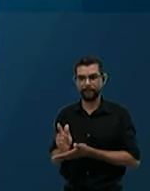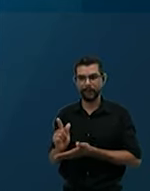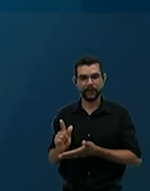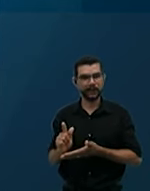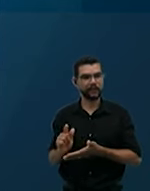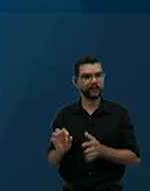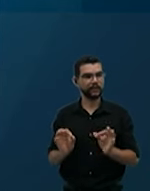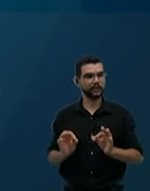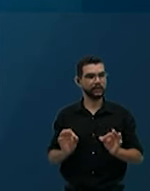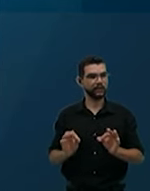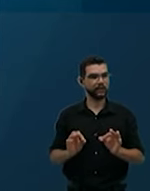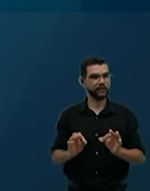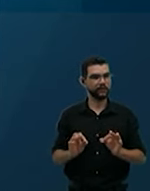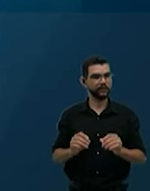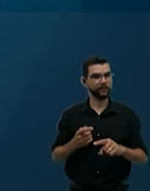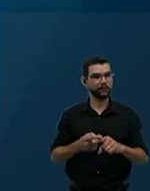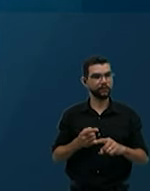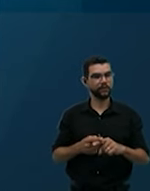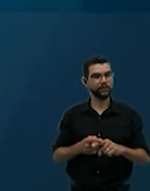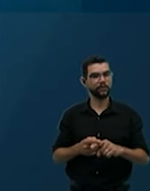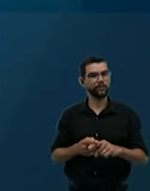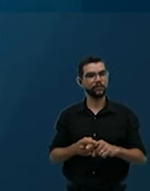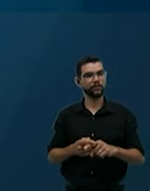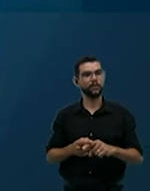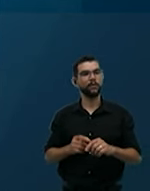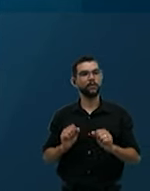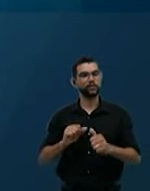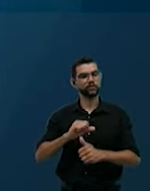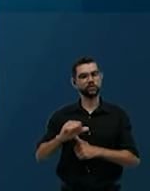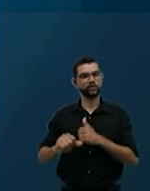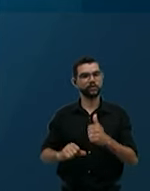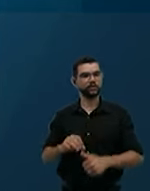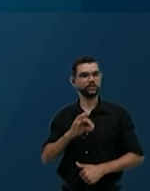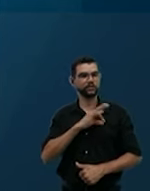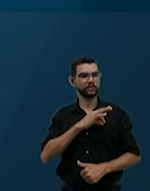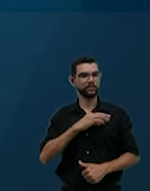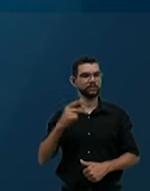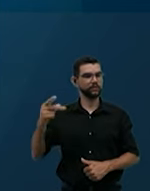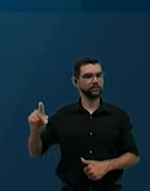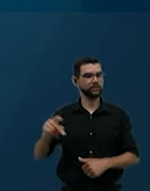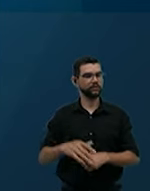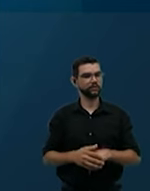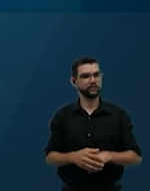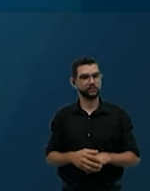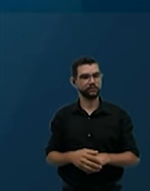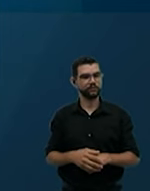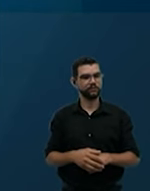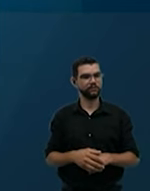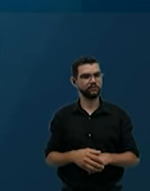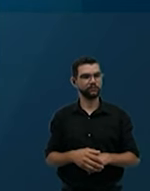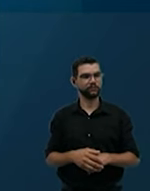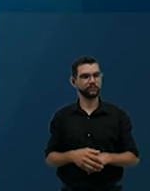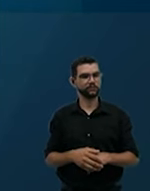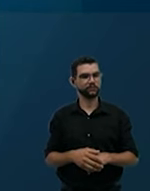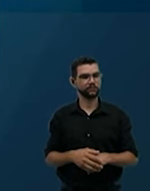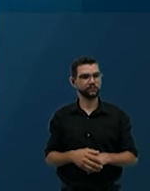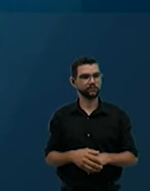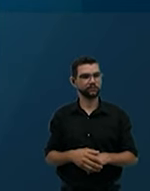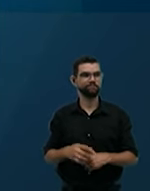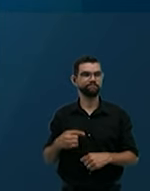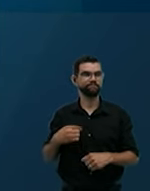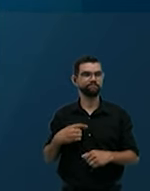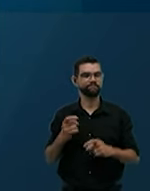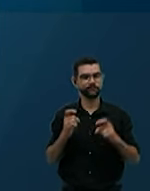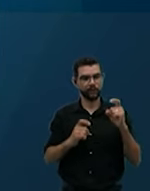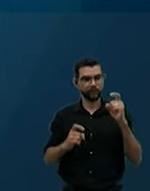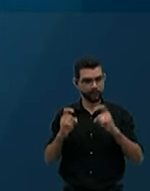salário do trabalhador. Então, senhora presidente, eu tenho uma preocupação aqui, eu sou um